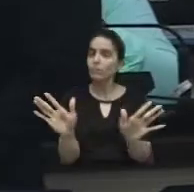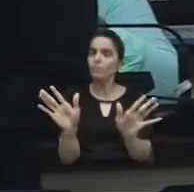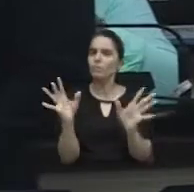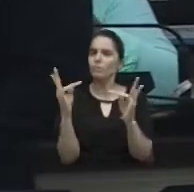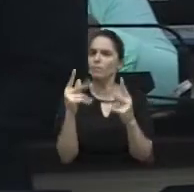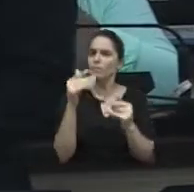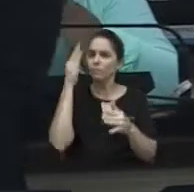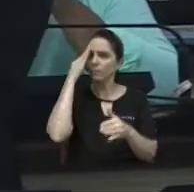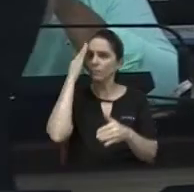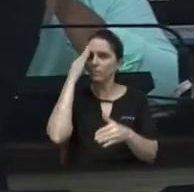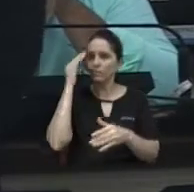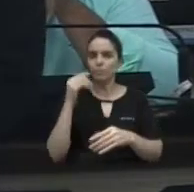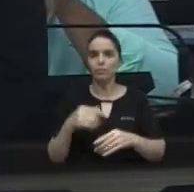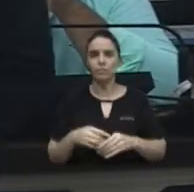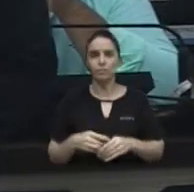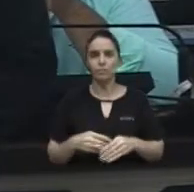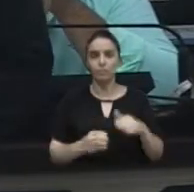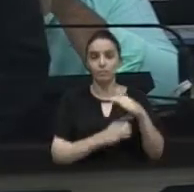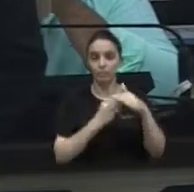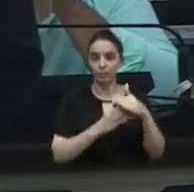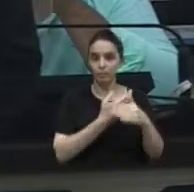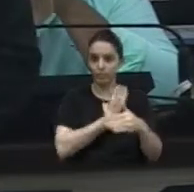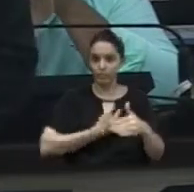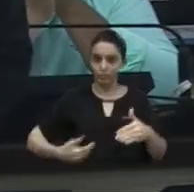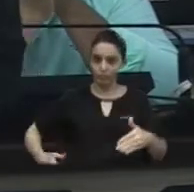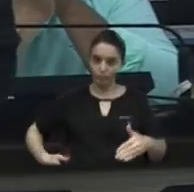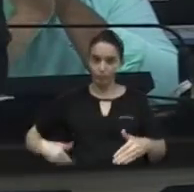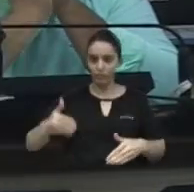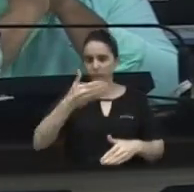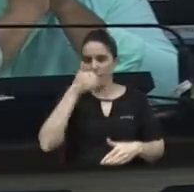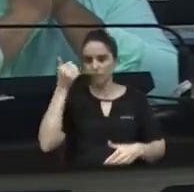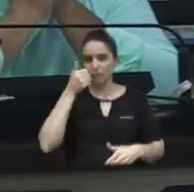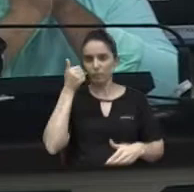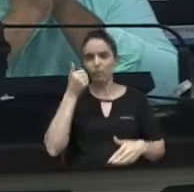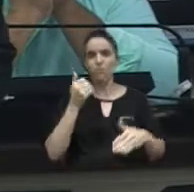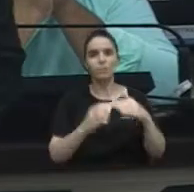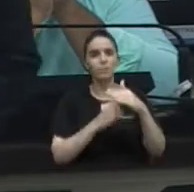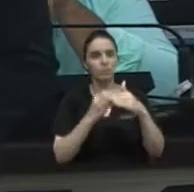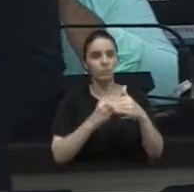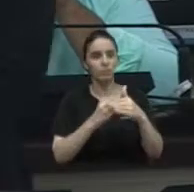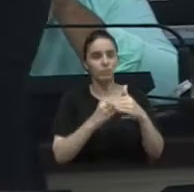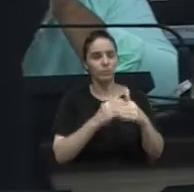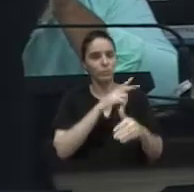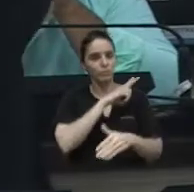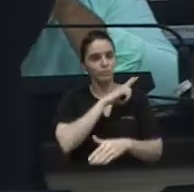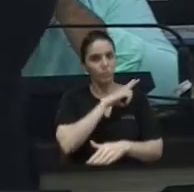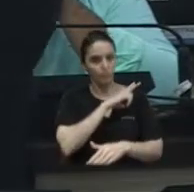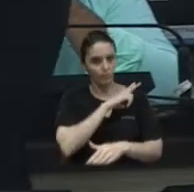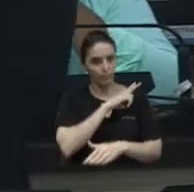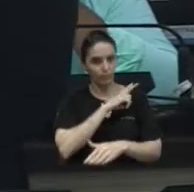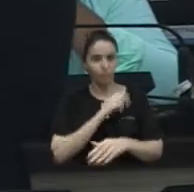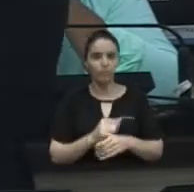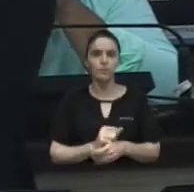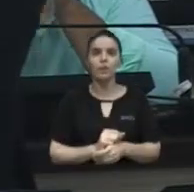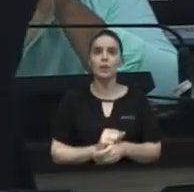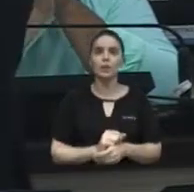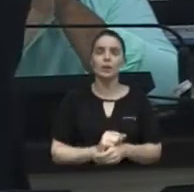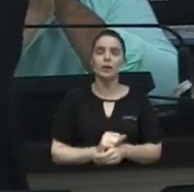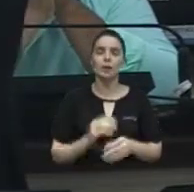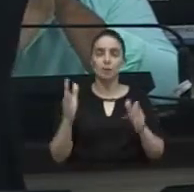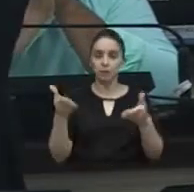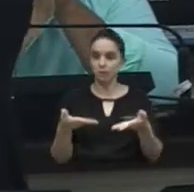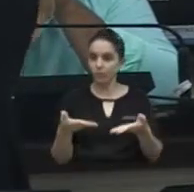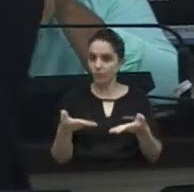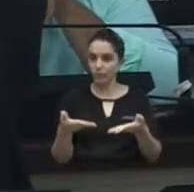que privatizar uma empresa pública hoje é atingir ao interesse público primário. Privatizar uma empresa pública hoje,